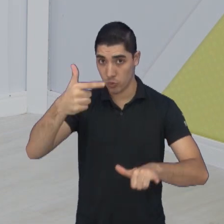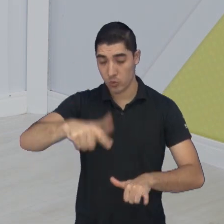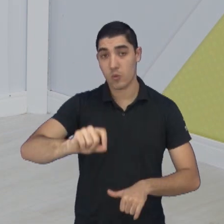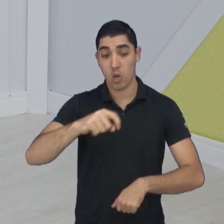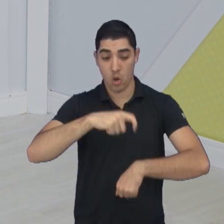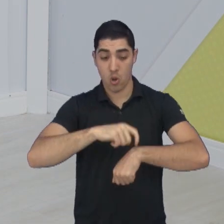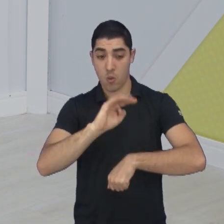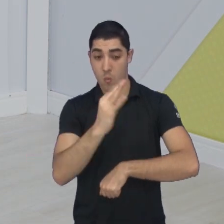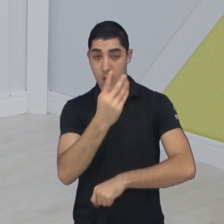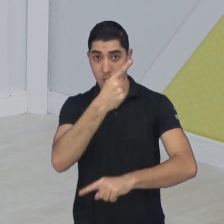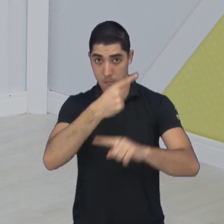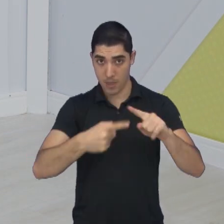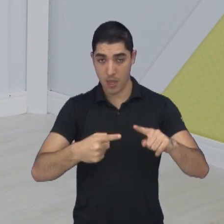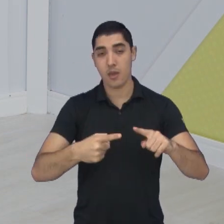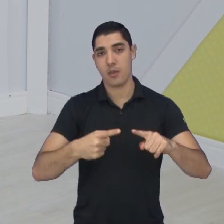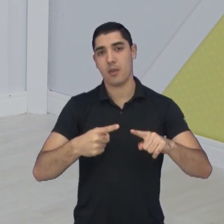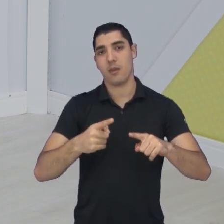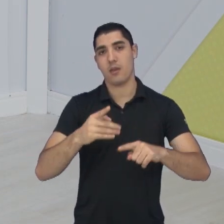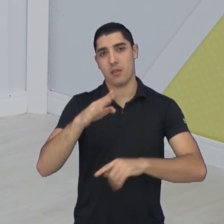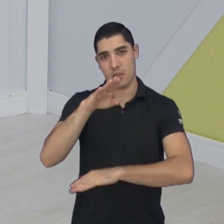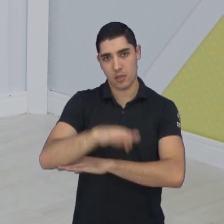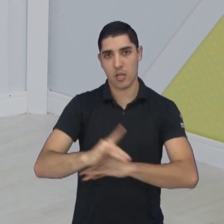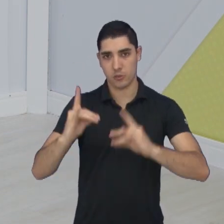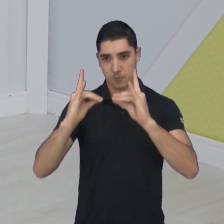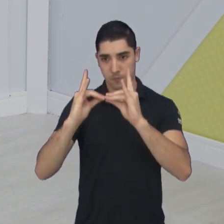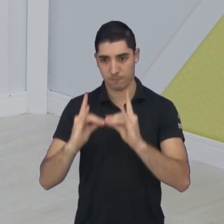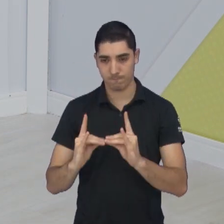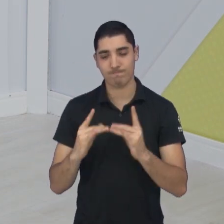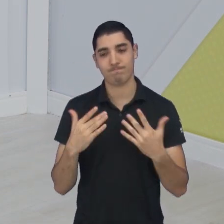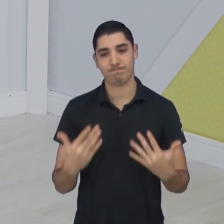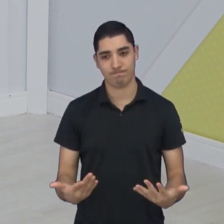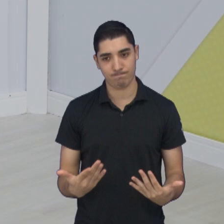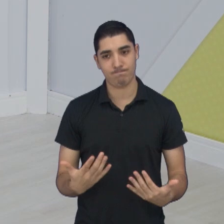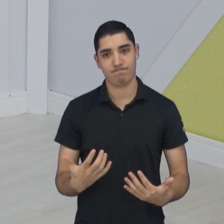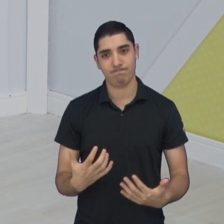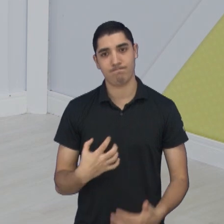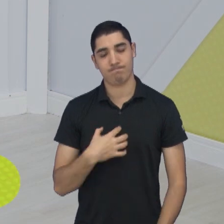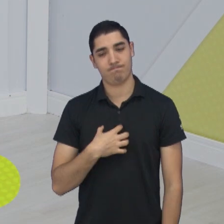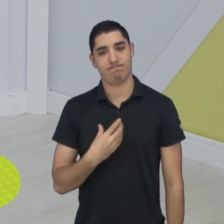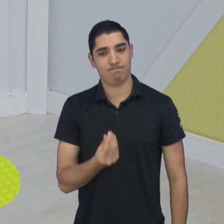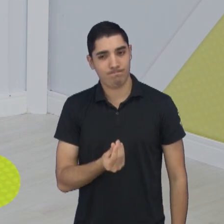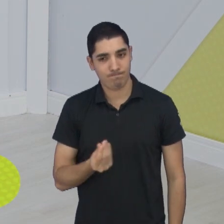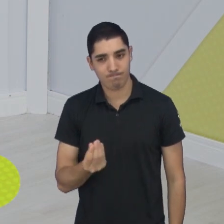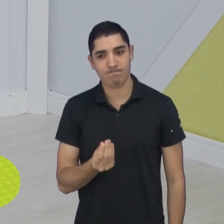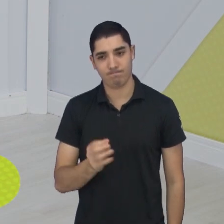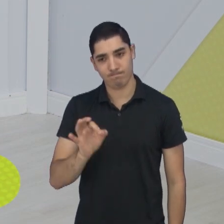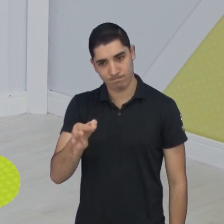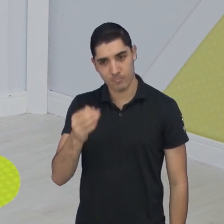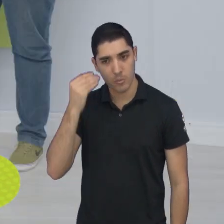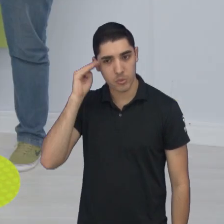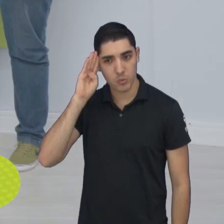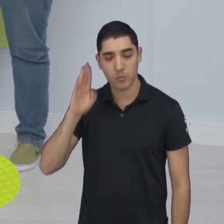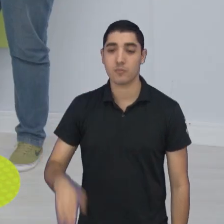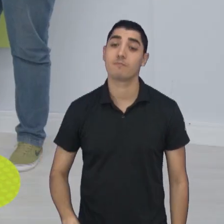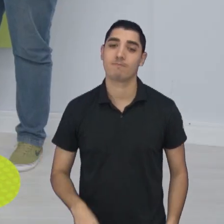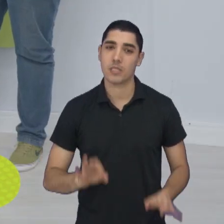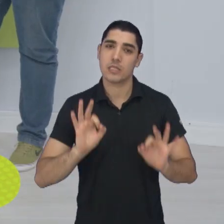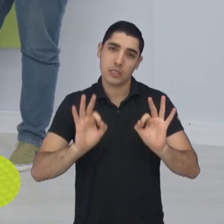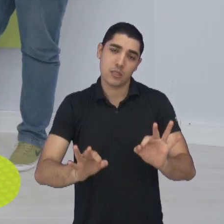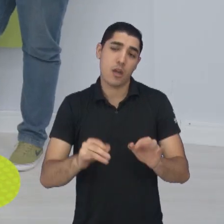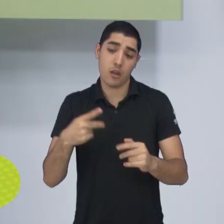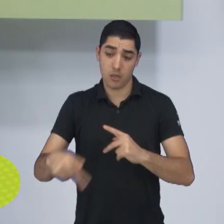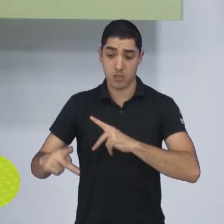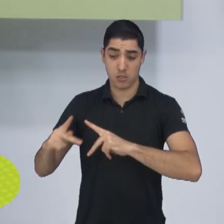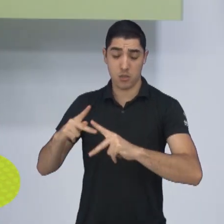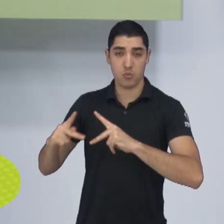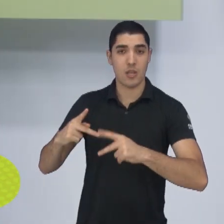da tarde, o cortejo sai daqui às 4 horas. Uma perda inestimável, né, Bruno? É uma grande perda para São José dos Campos, a cidade de